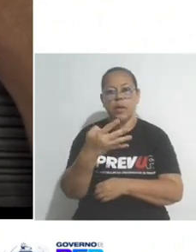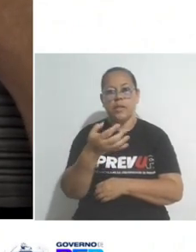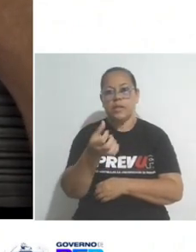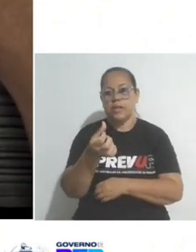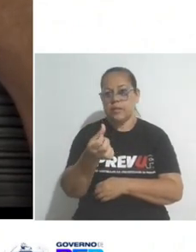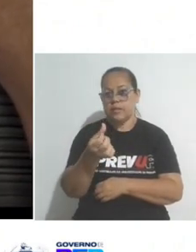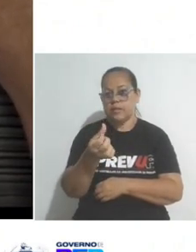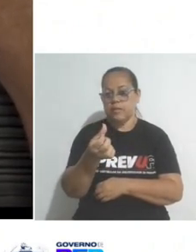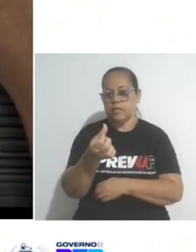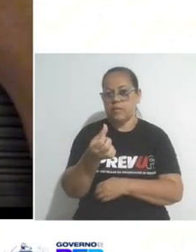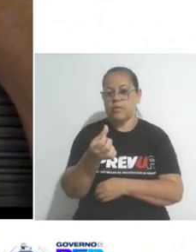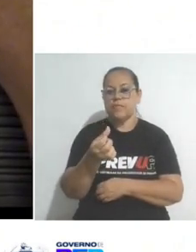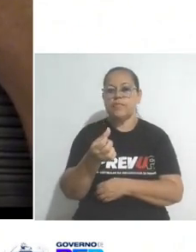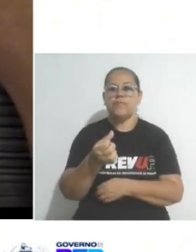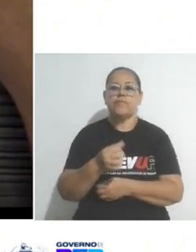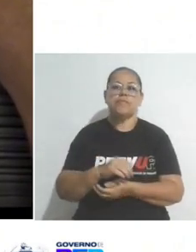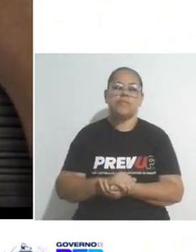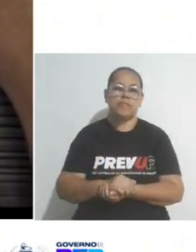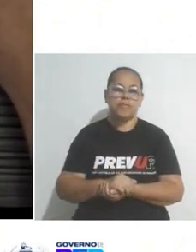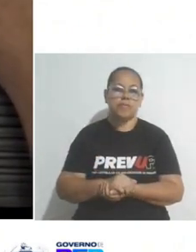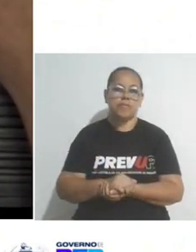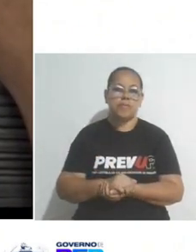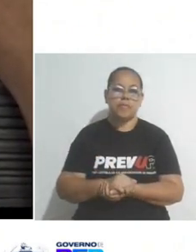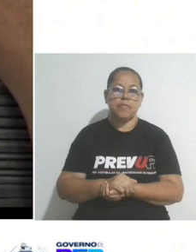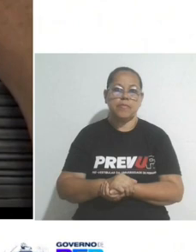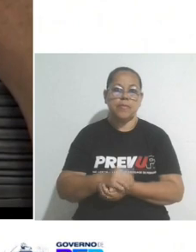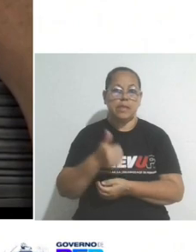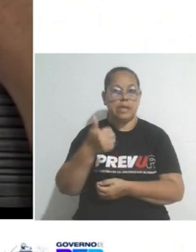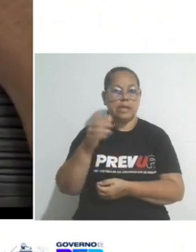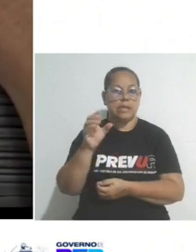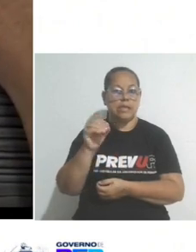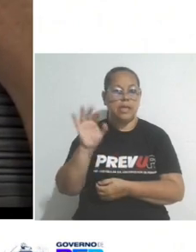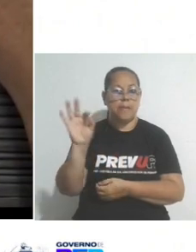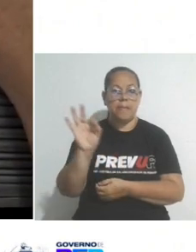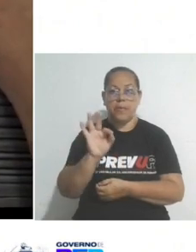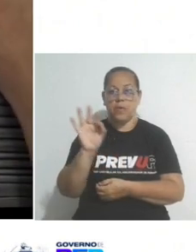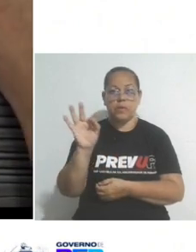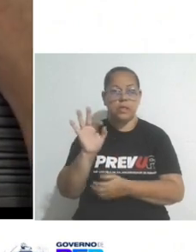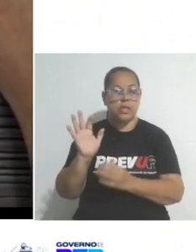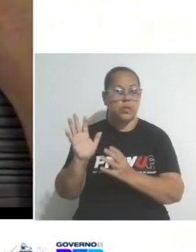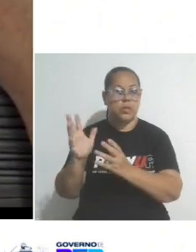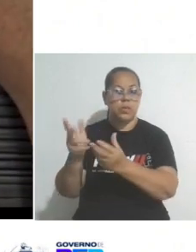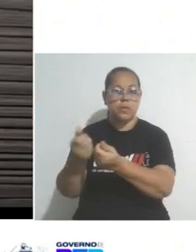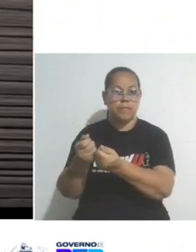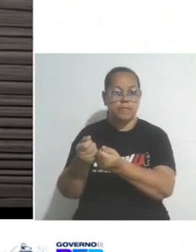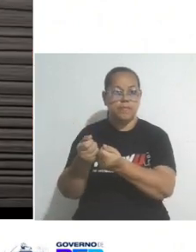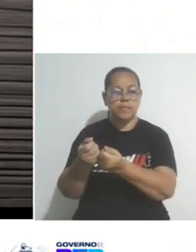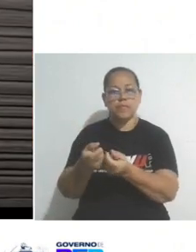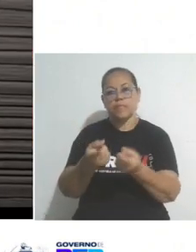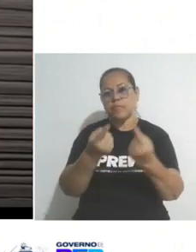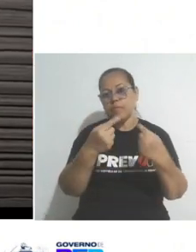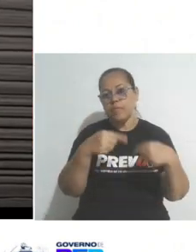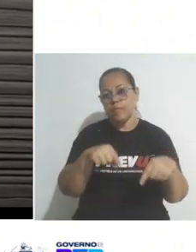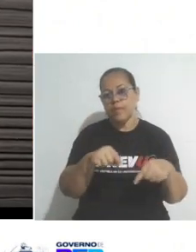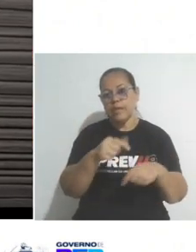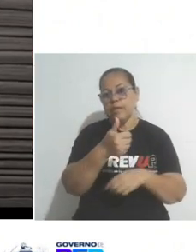146 como sendo 100% toda a minha amostragem e